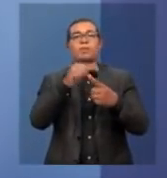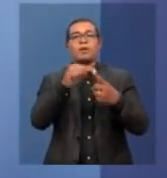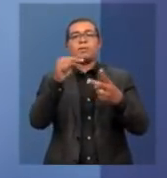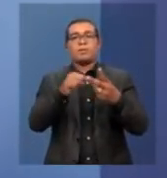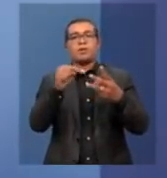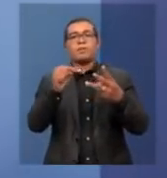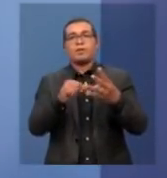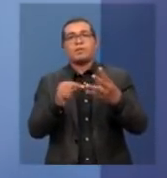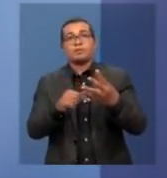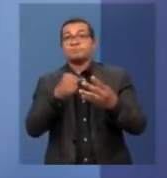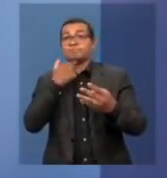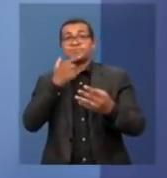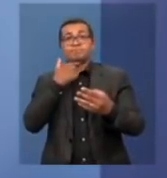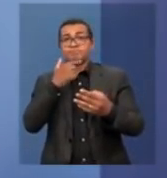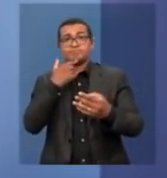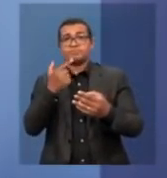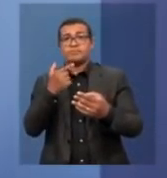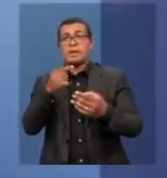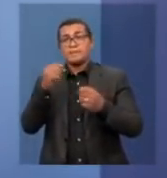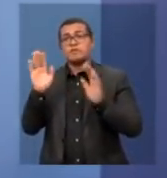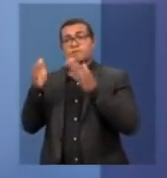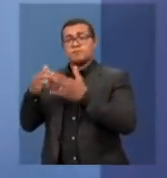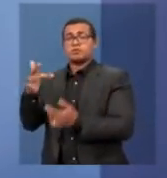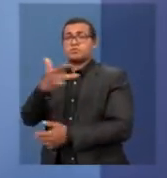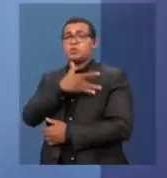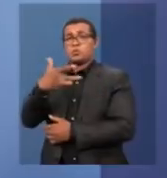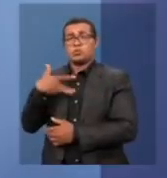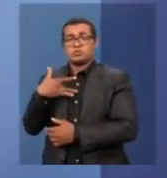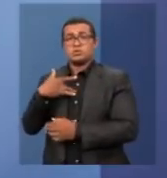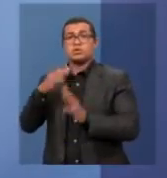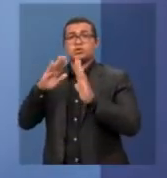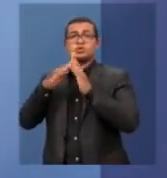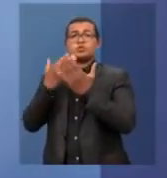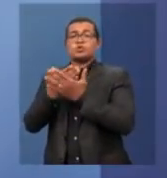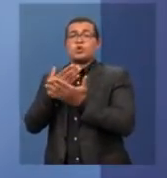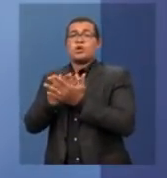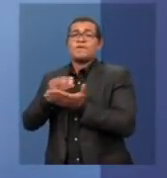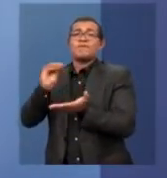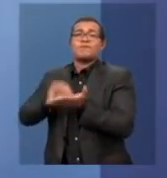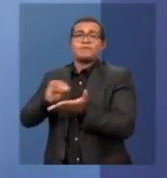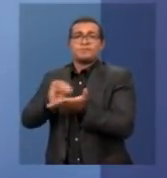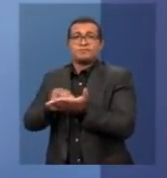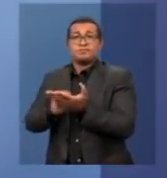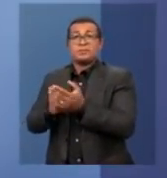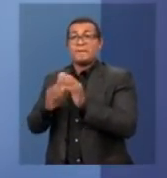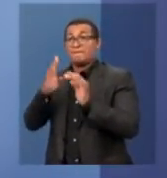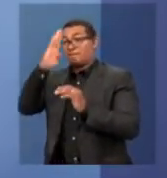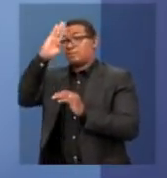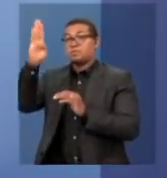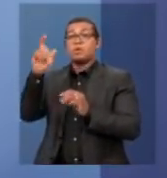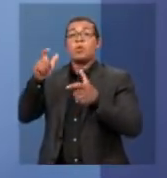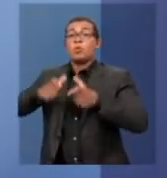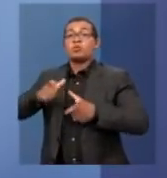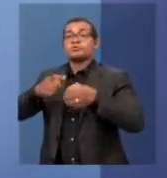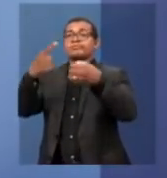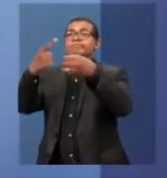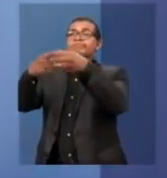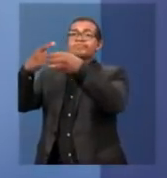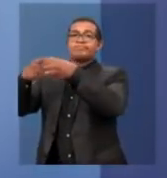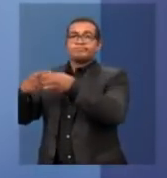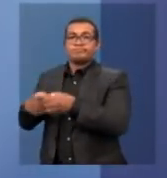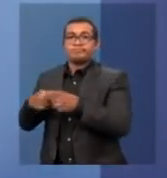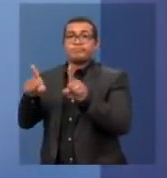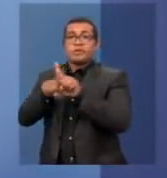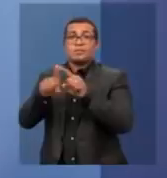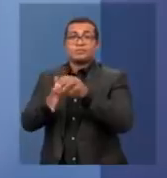que não tenham saúde e da quadra que falta à escola sobretudo anterior do estado e também não tem segurança